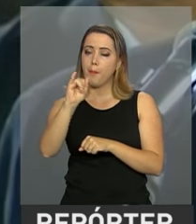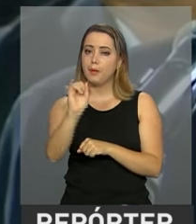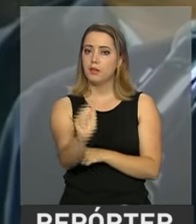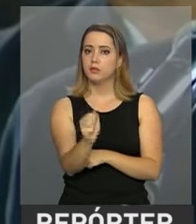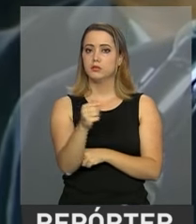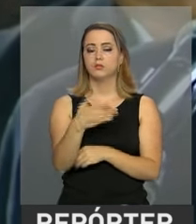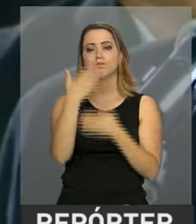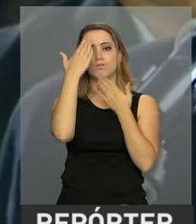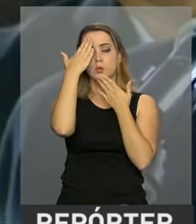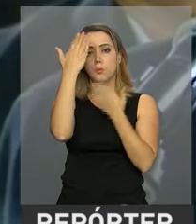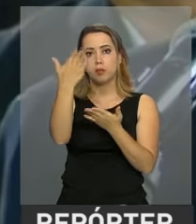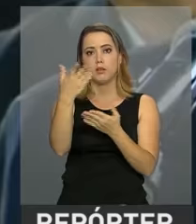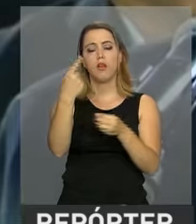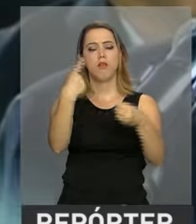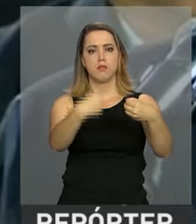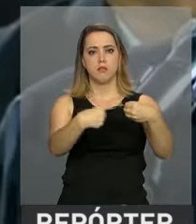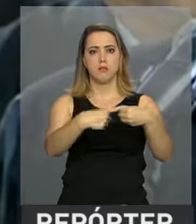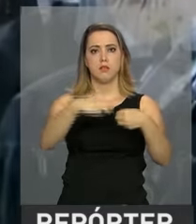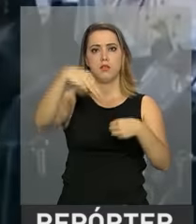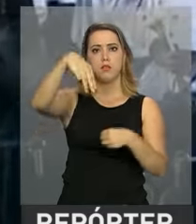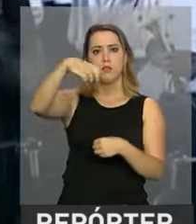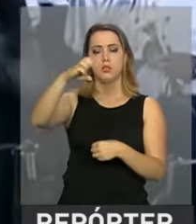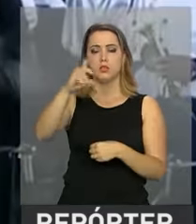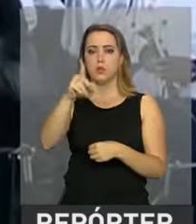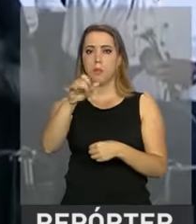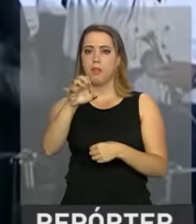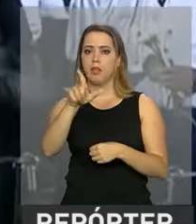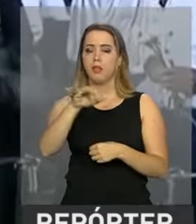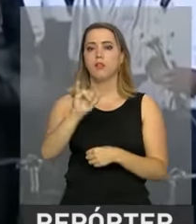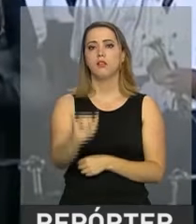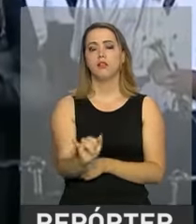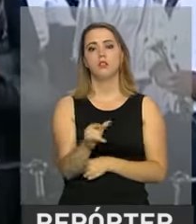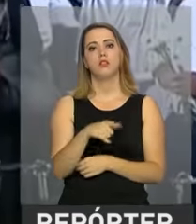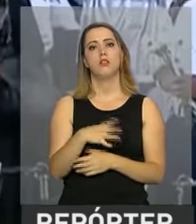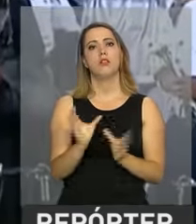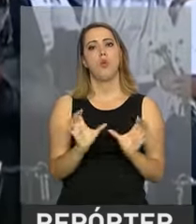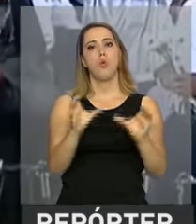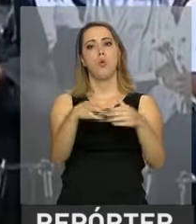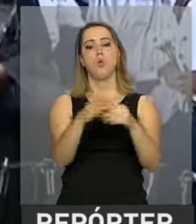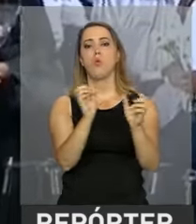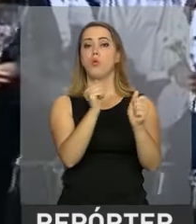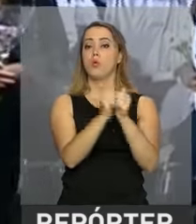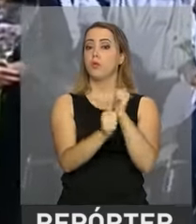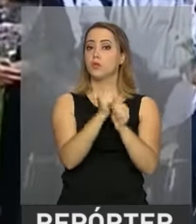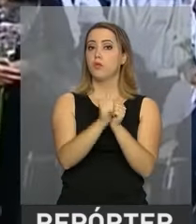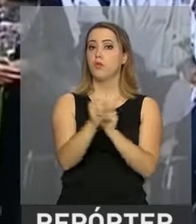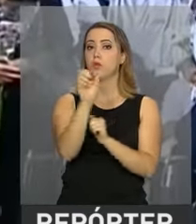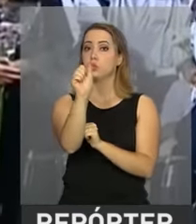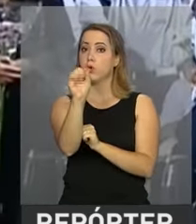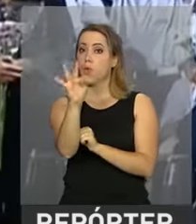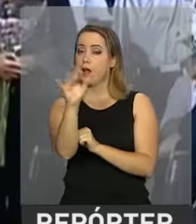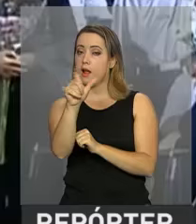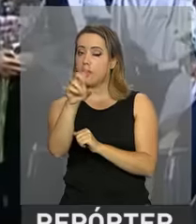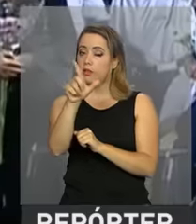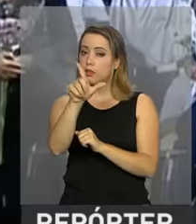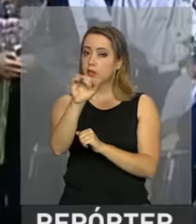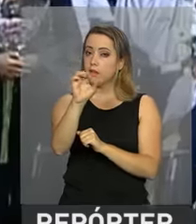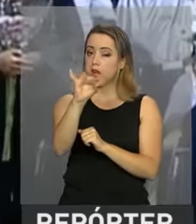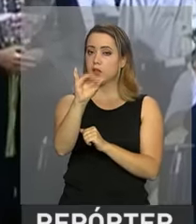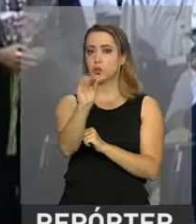Muchas gracias, Medellín. Esse Atlético Nacional. Muchas gracias a toda a gente que aqui